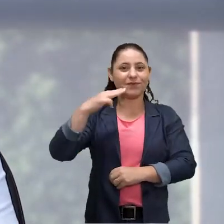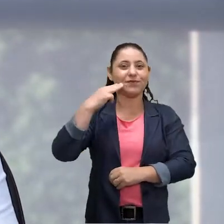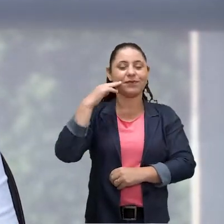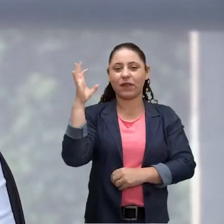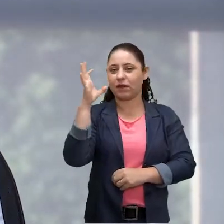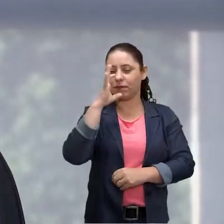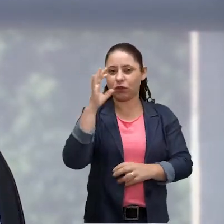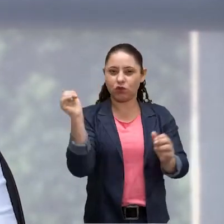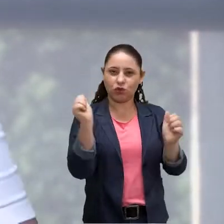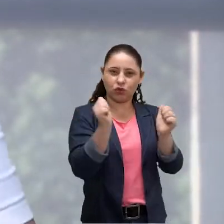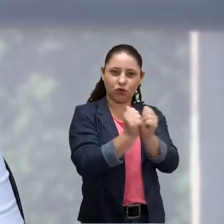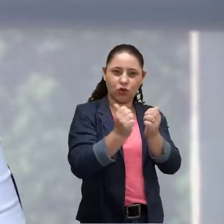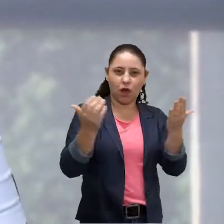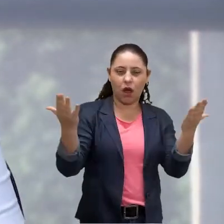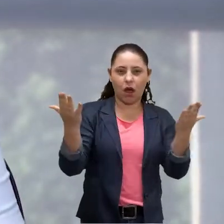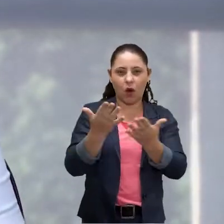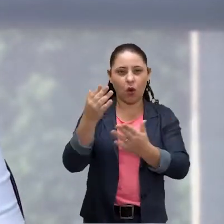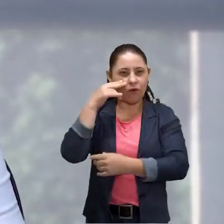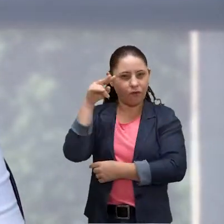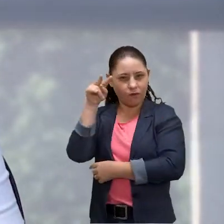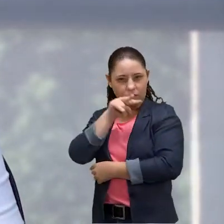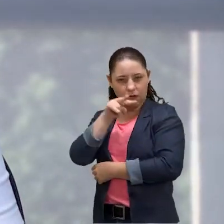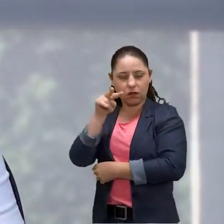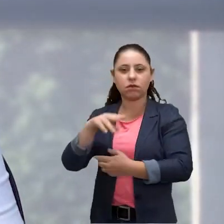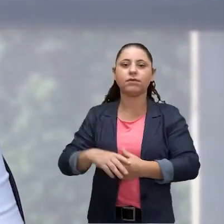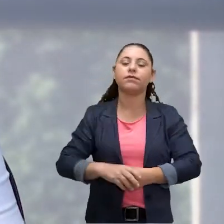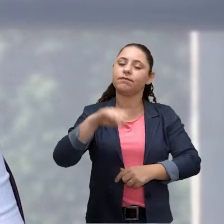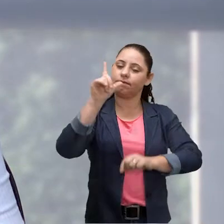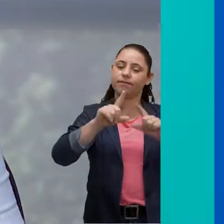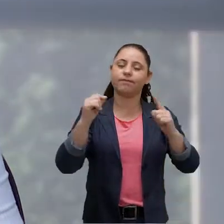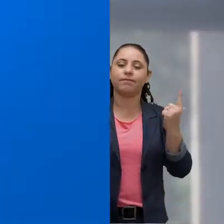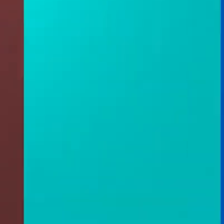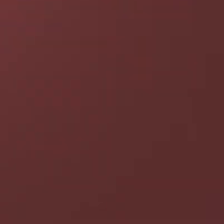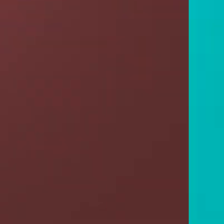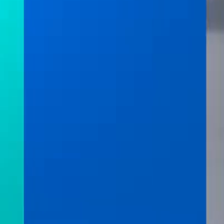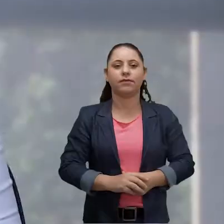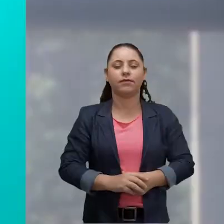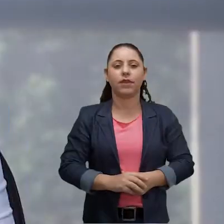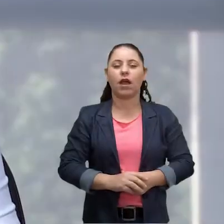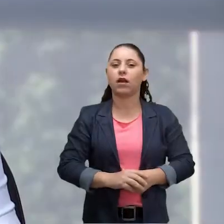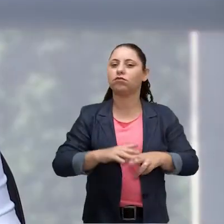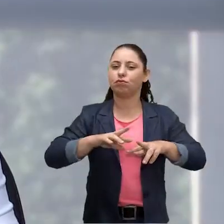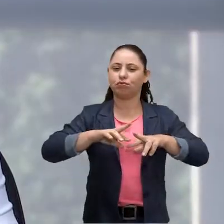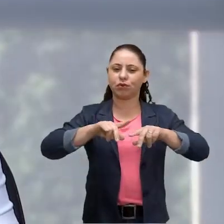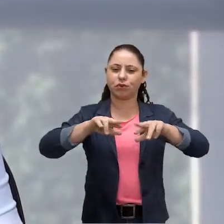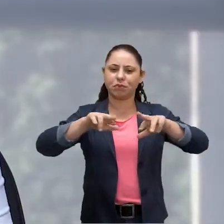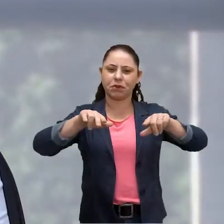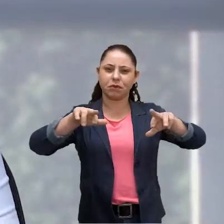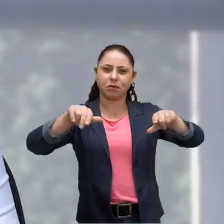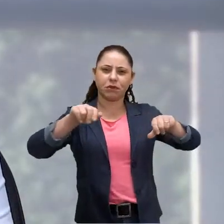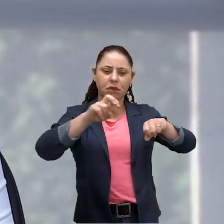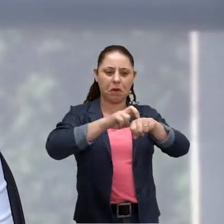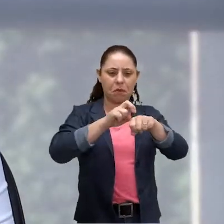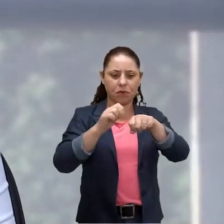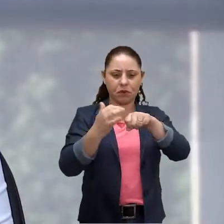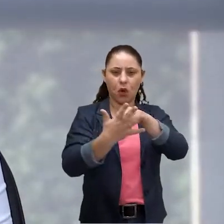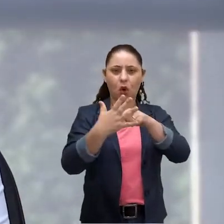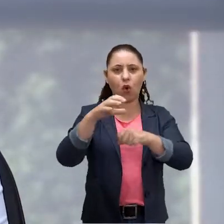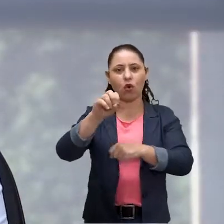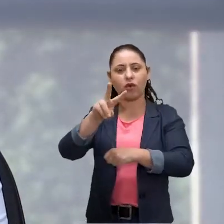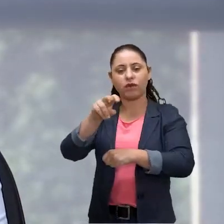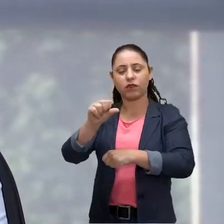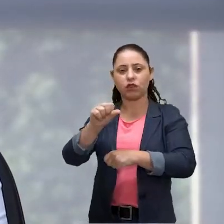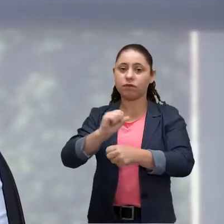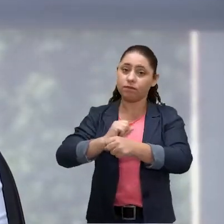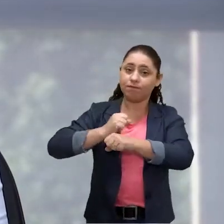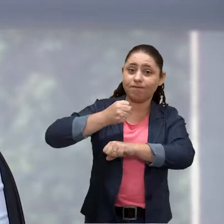você acompanha comigo agora o programa Fique Ligado da TV Alemes. As variantes do coronavírus e os